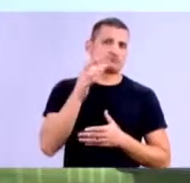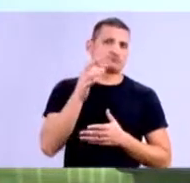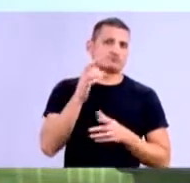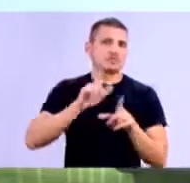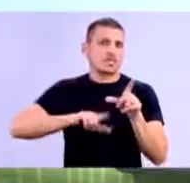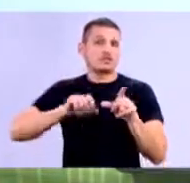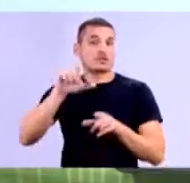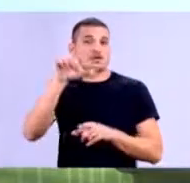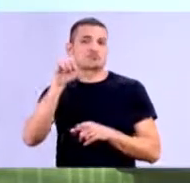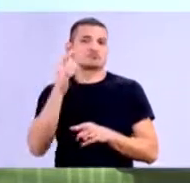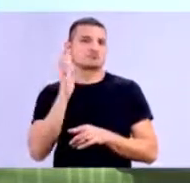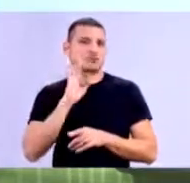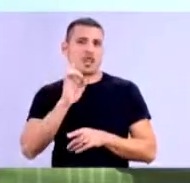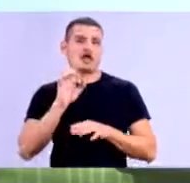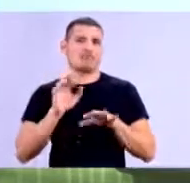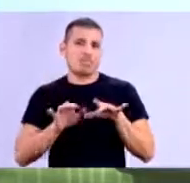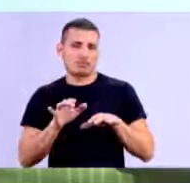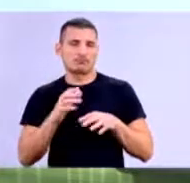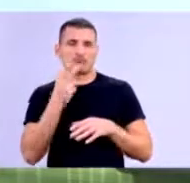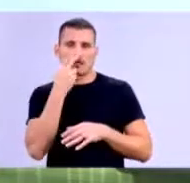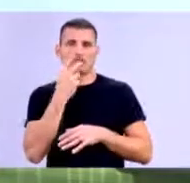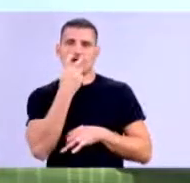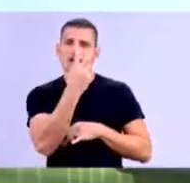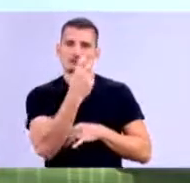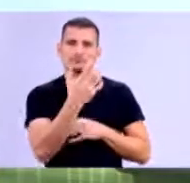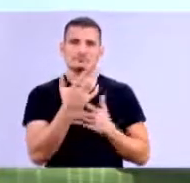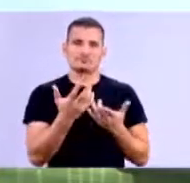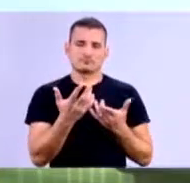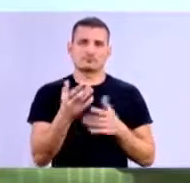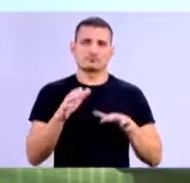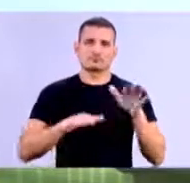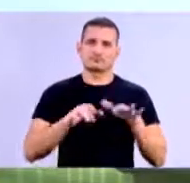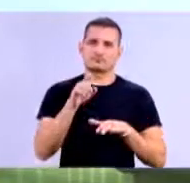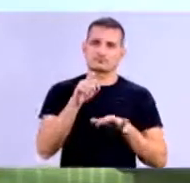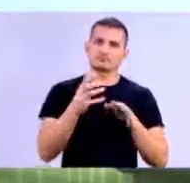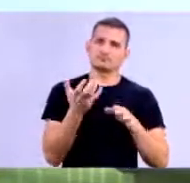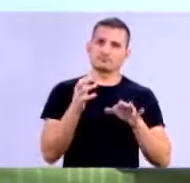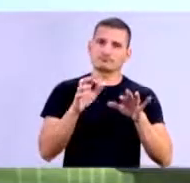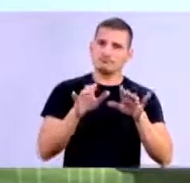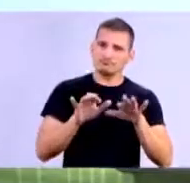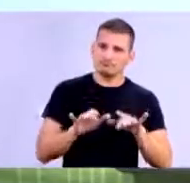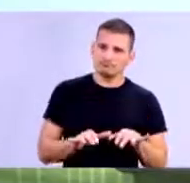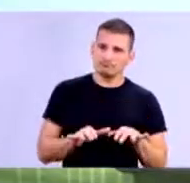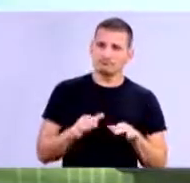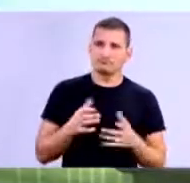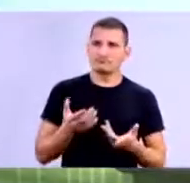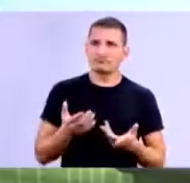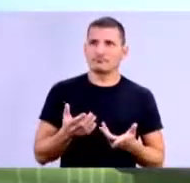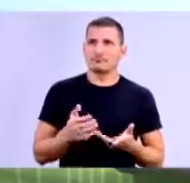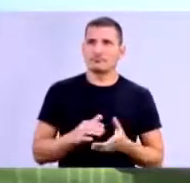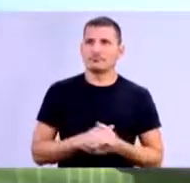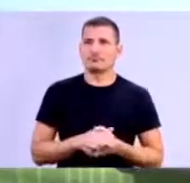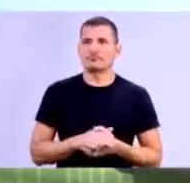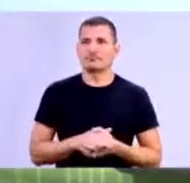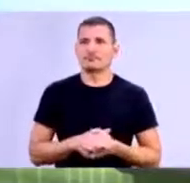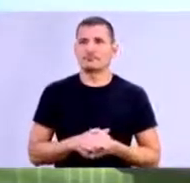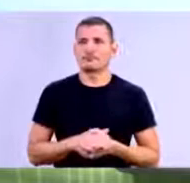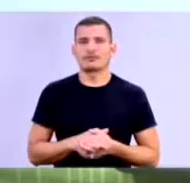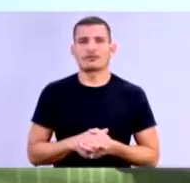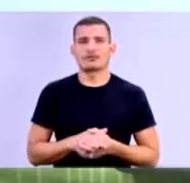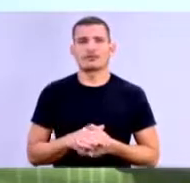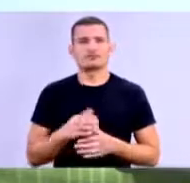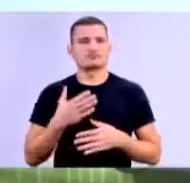que parece que você esteja gritando, né? Talvez você chegue lá e quer escrever, eu estou com um problema, não sei o que lá no chat.